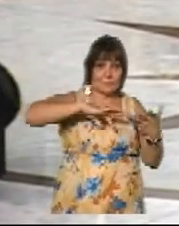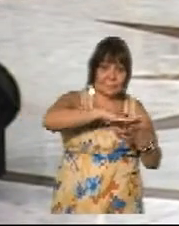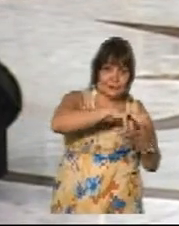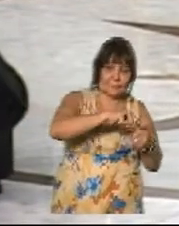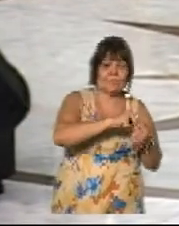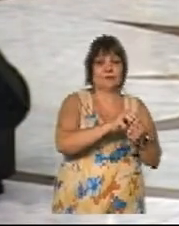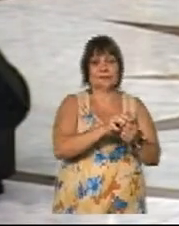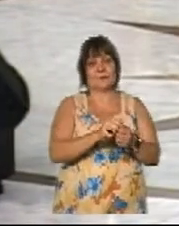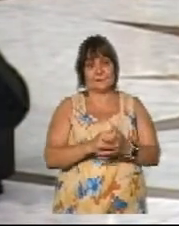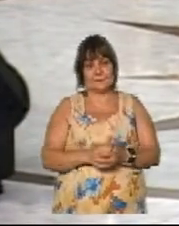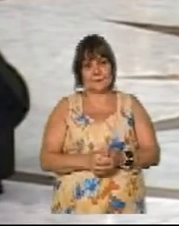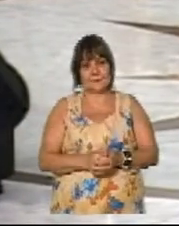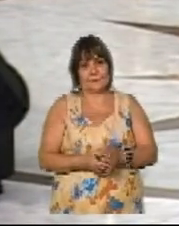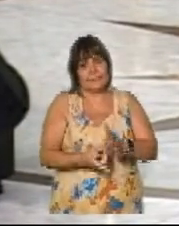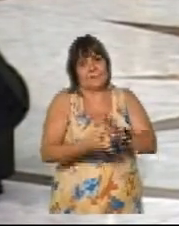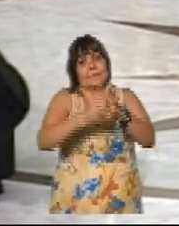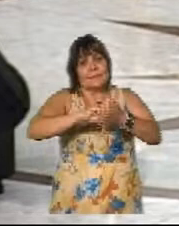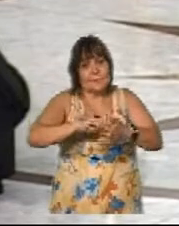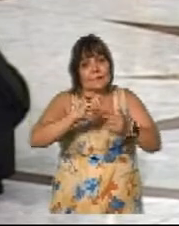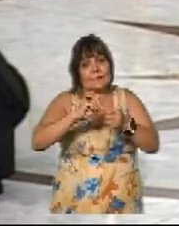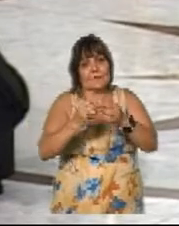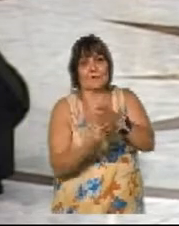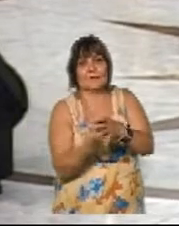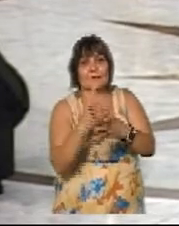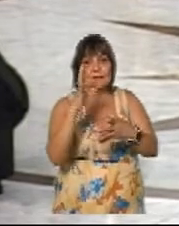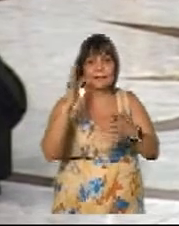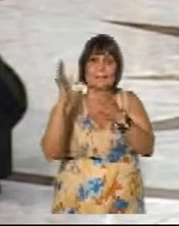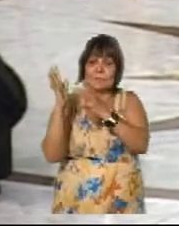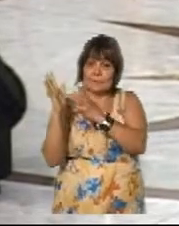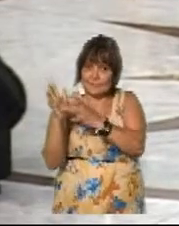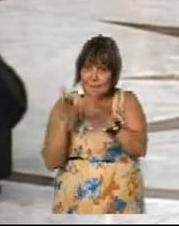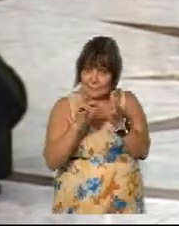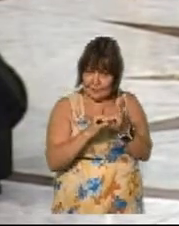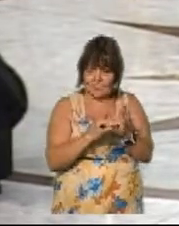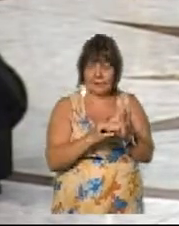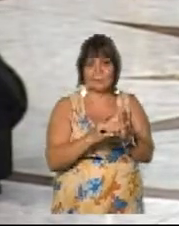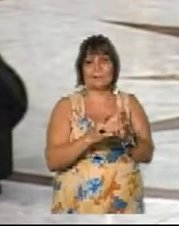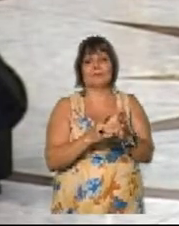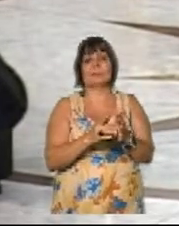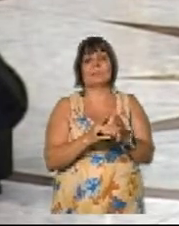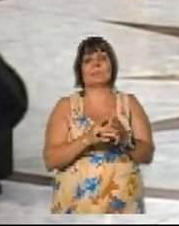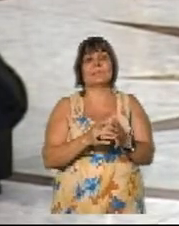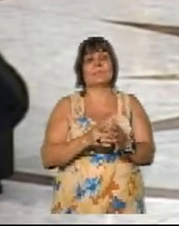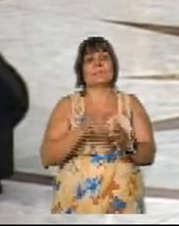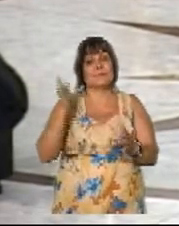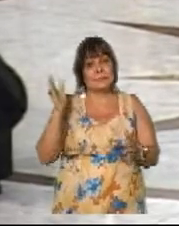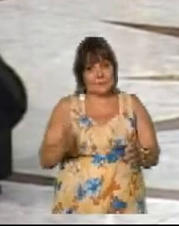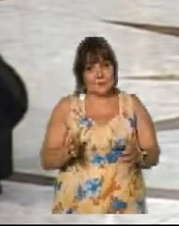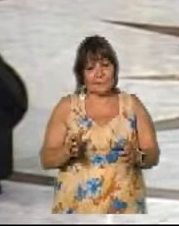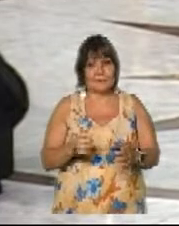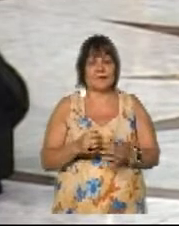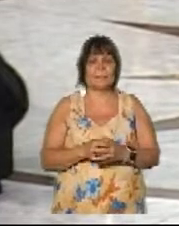que desde a criação, Jesus, ao criar todas as coisas, ele já